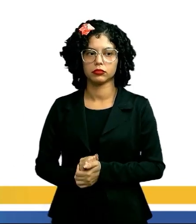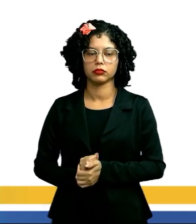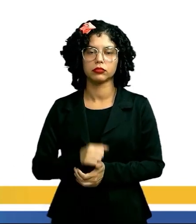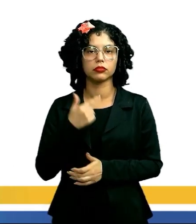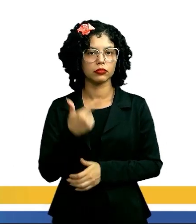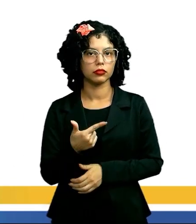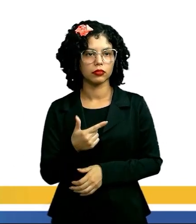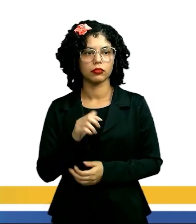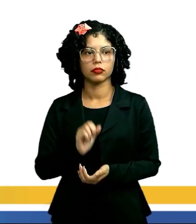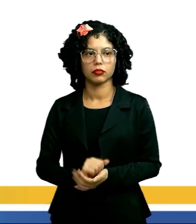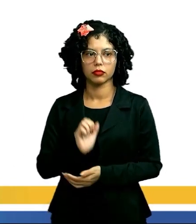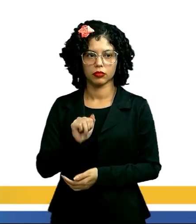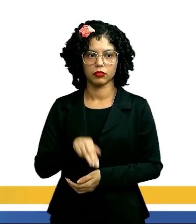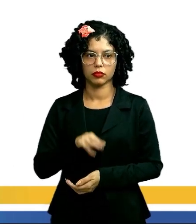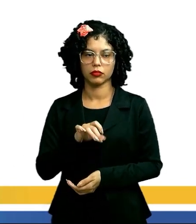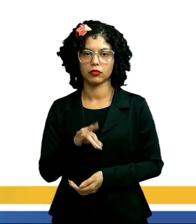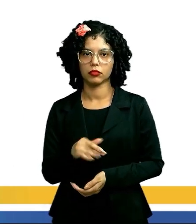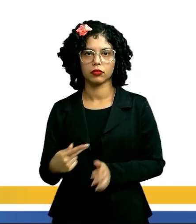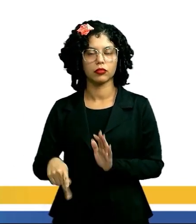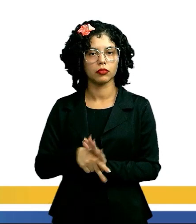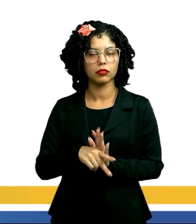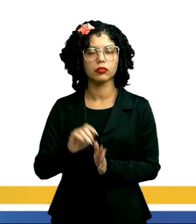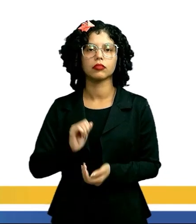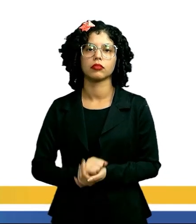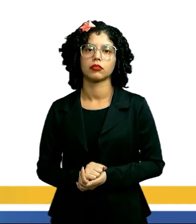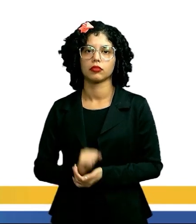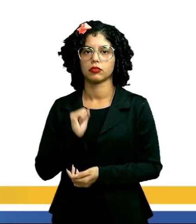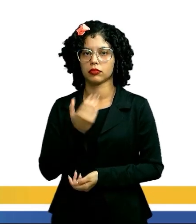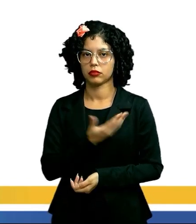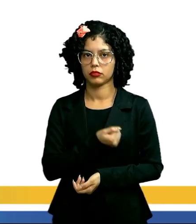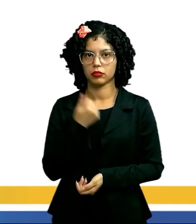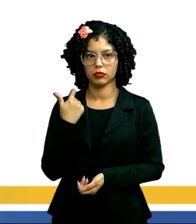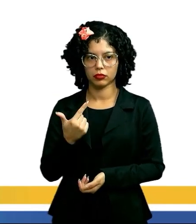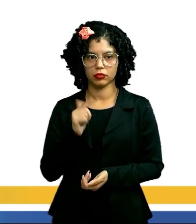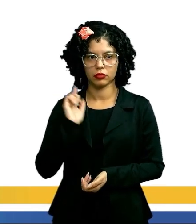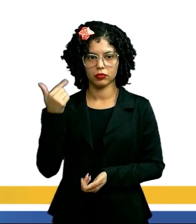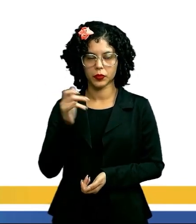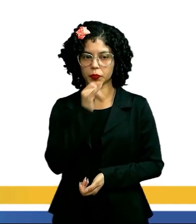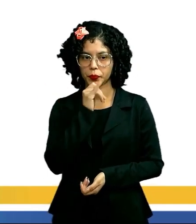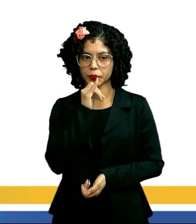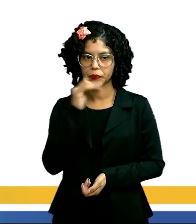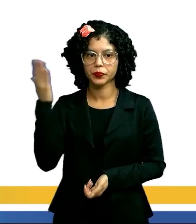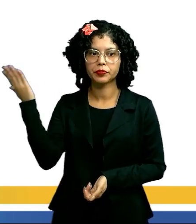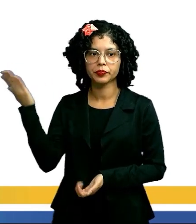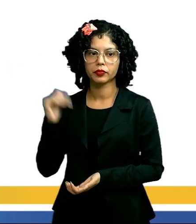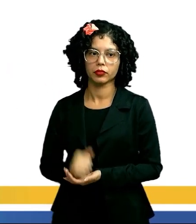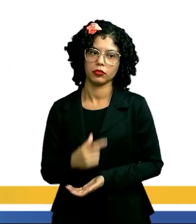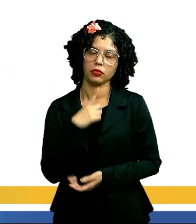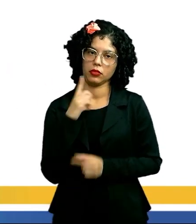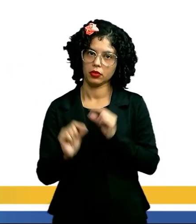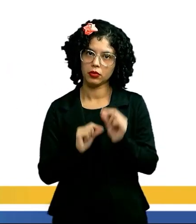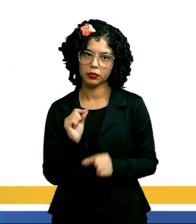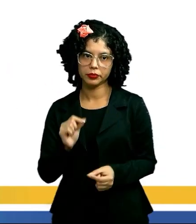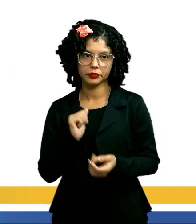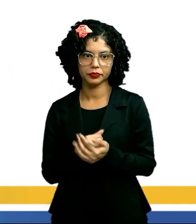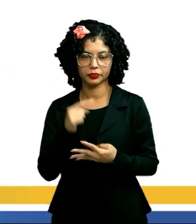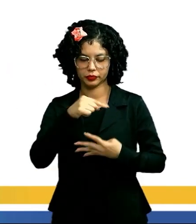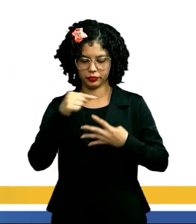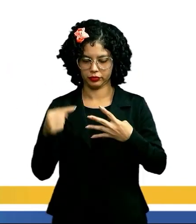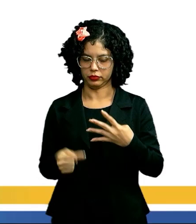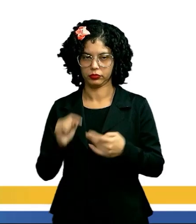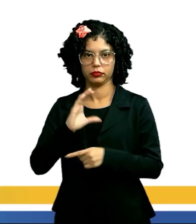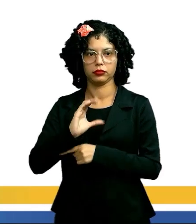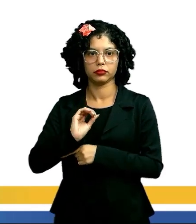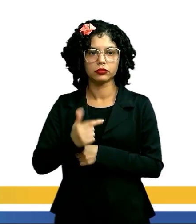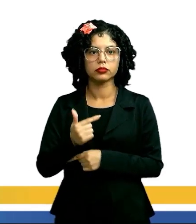e 2-amina, porque a amina ela está no carbono de número 2. Olha os outros exemplos. Aí nós temos 4